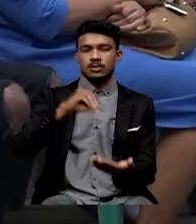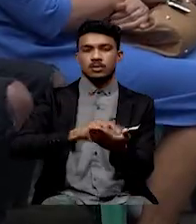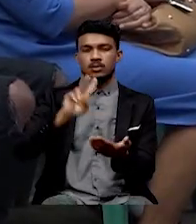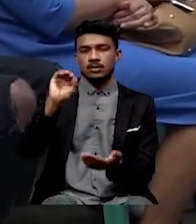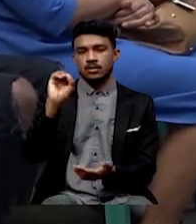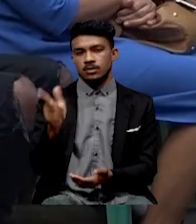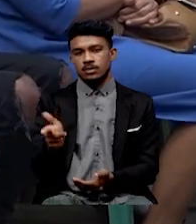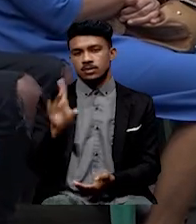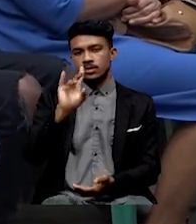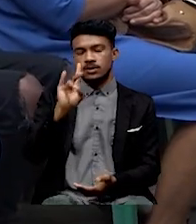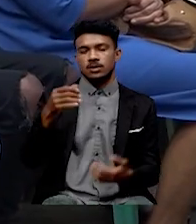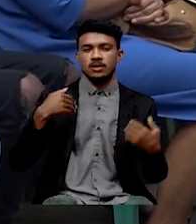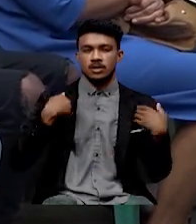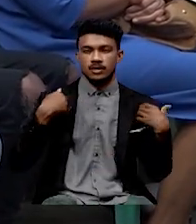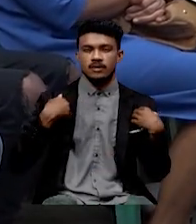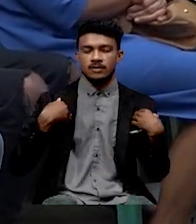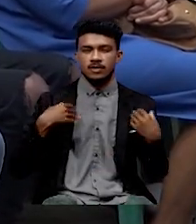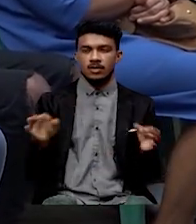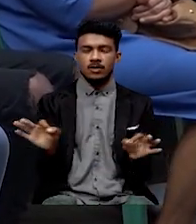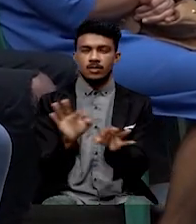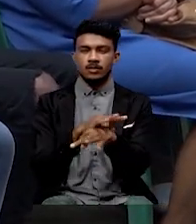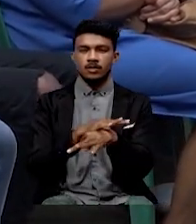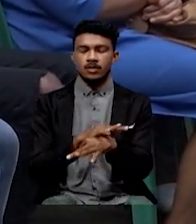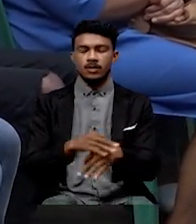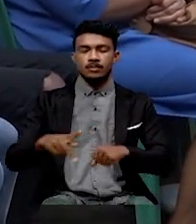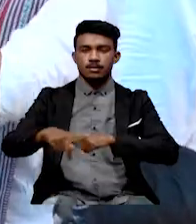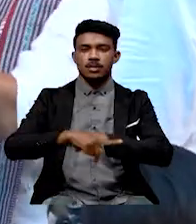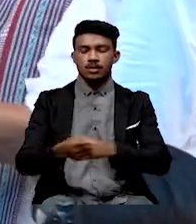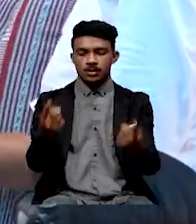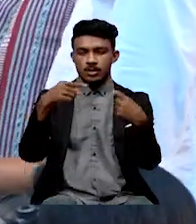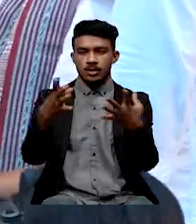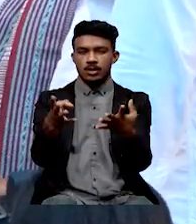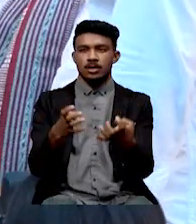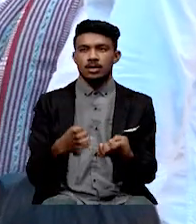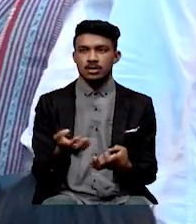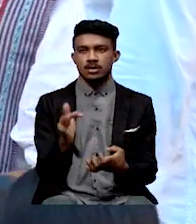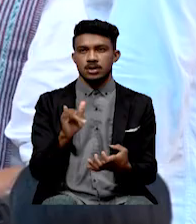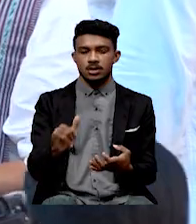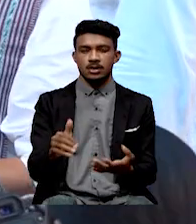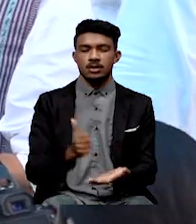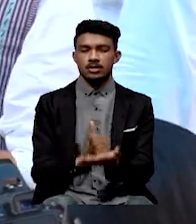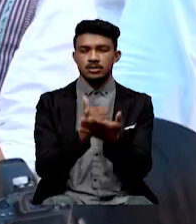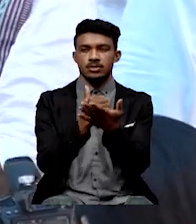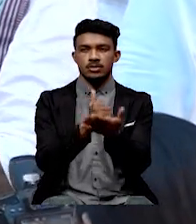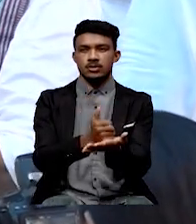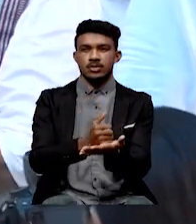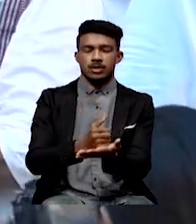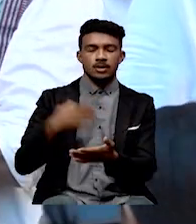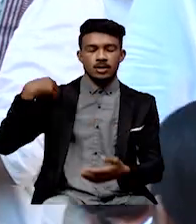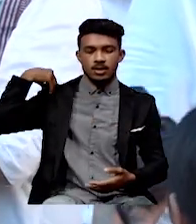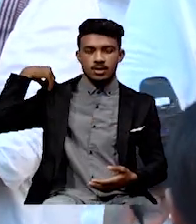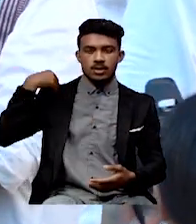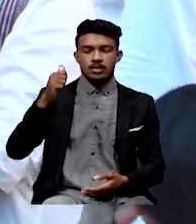Resin Hitu, iha mos afiliação husi partido balung nebe hakarak vosira ni apoio ba candidato Mariano Assanami